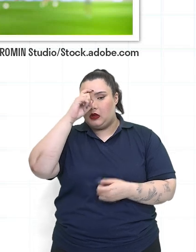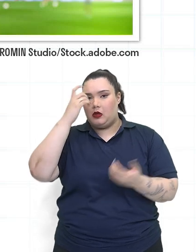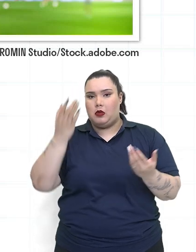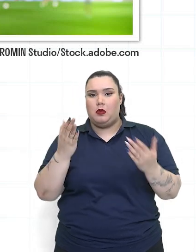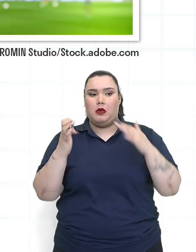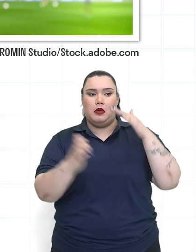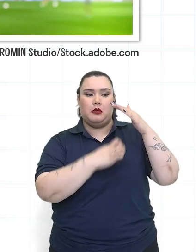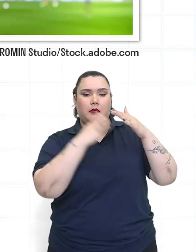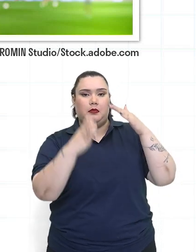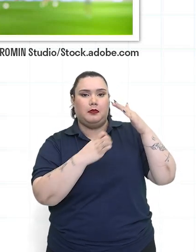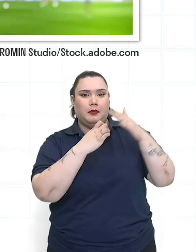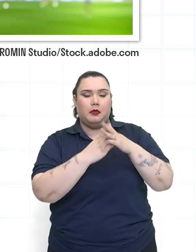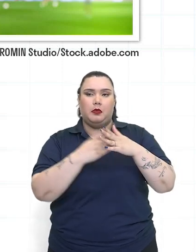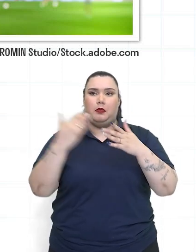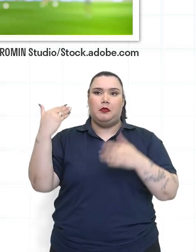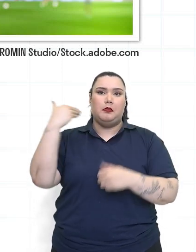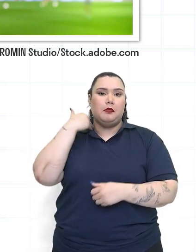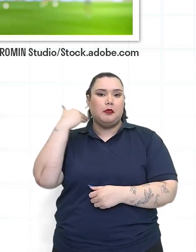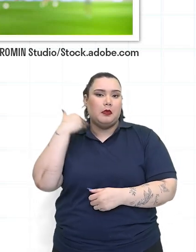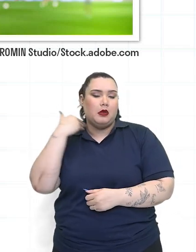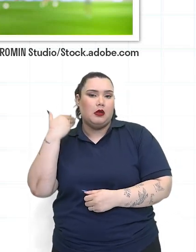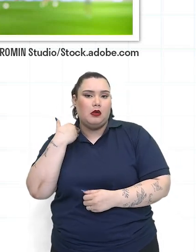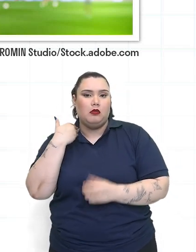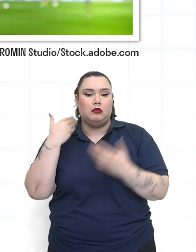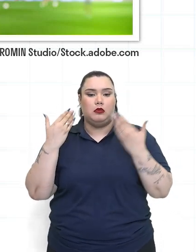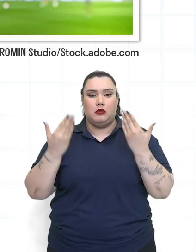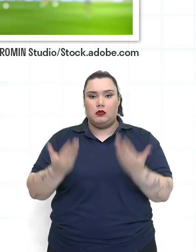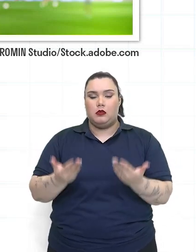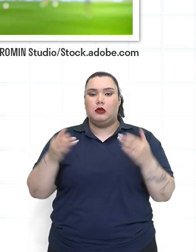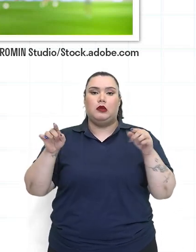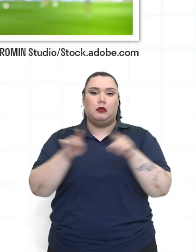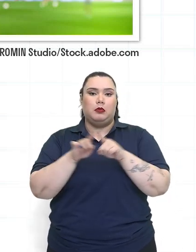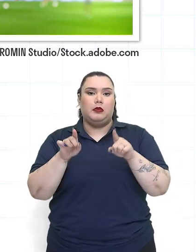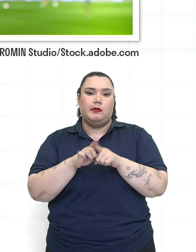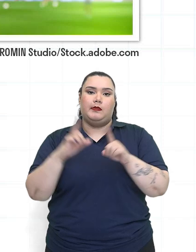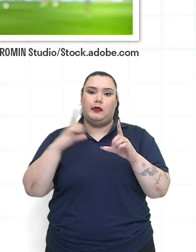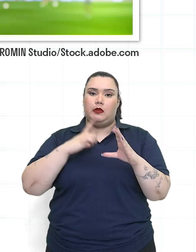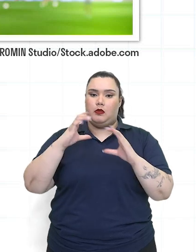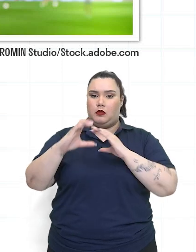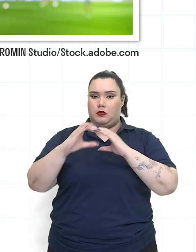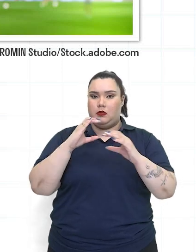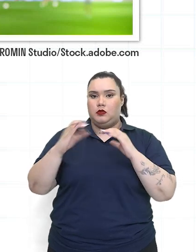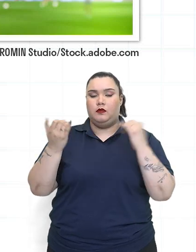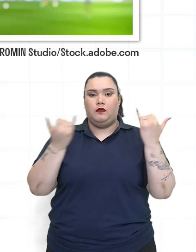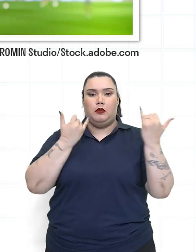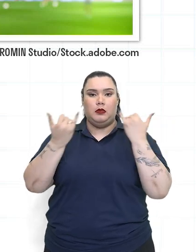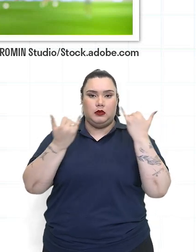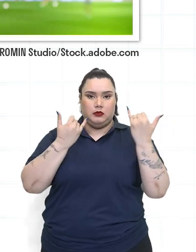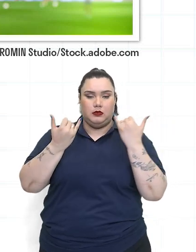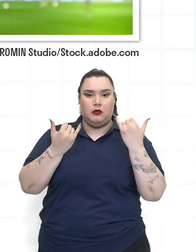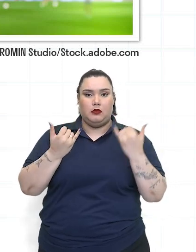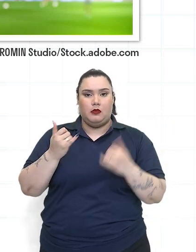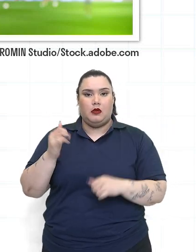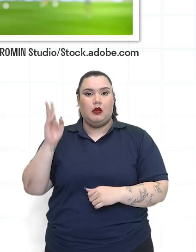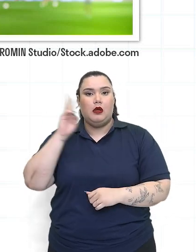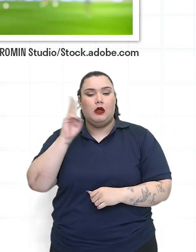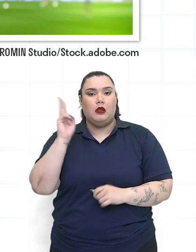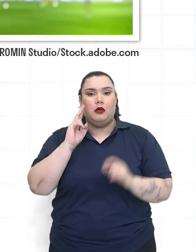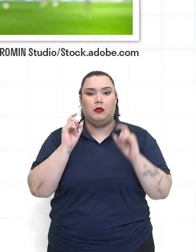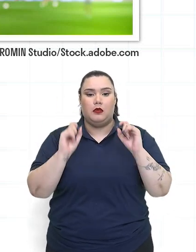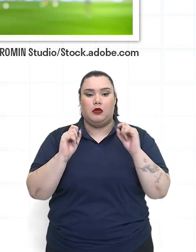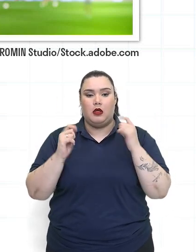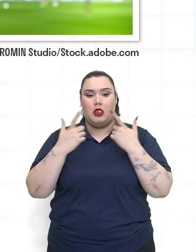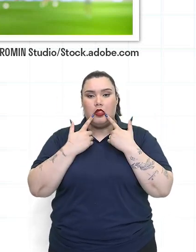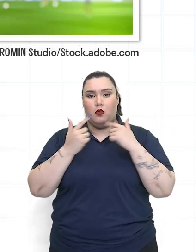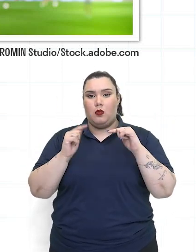uma empresa, em um banco. Então, elas também comunicam uma informação. Lembrando que a